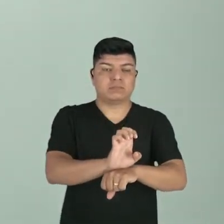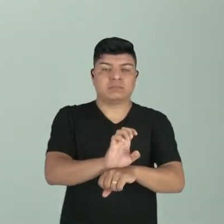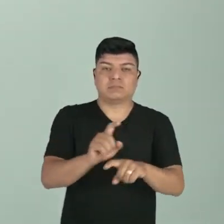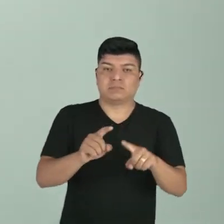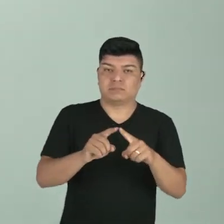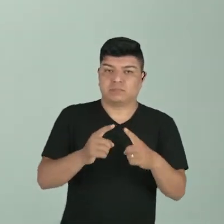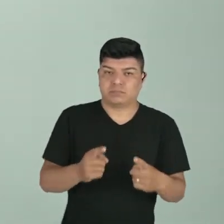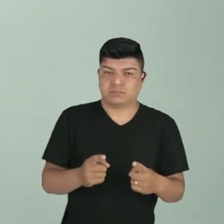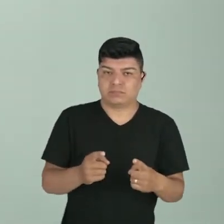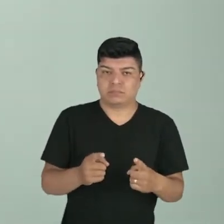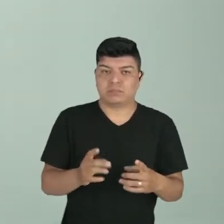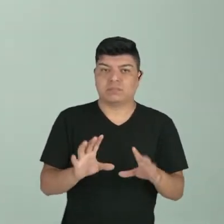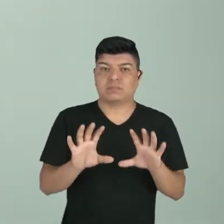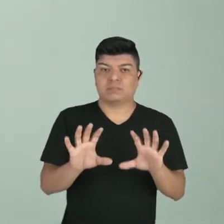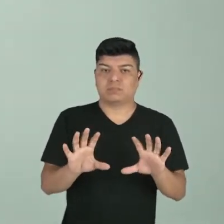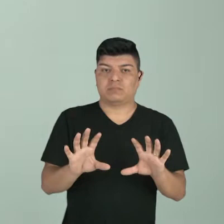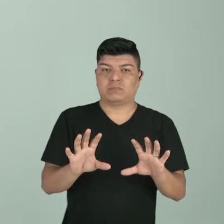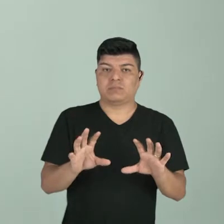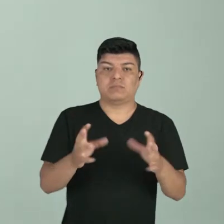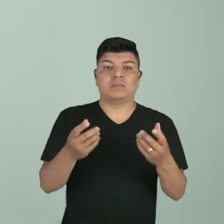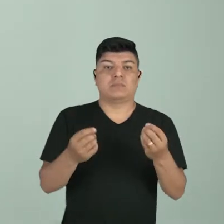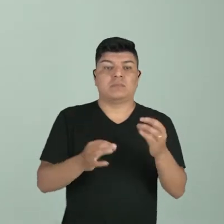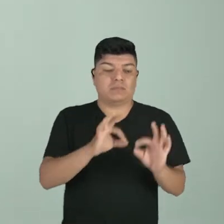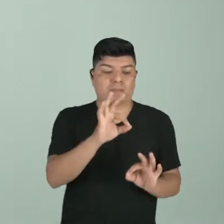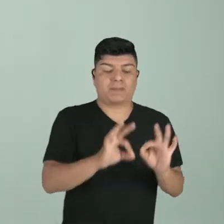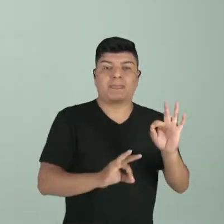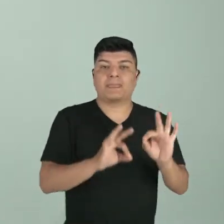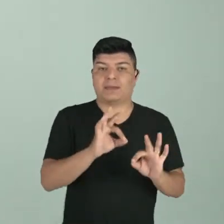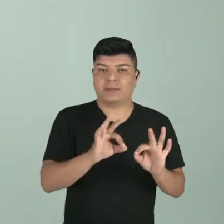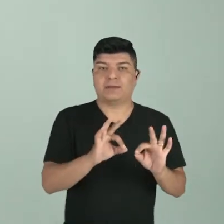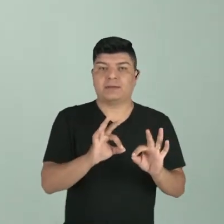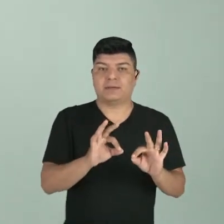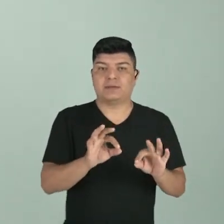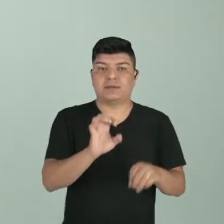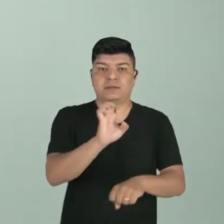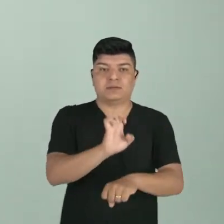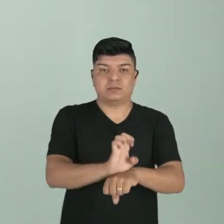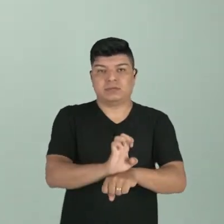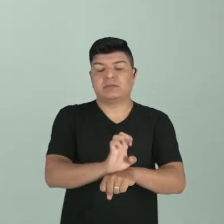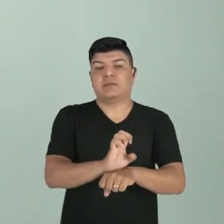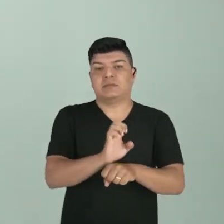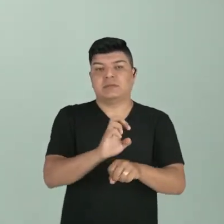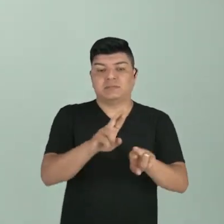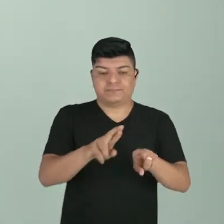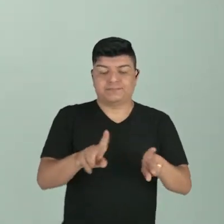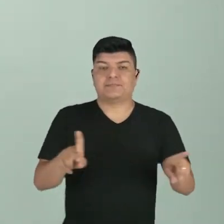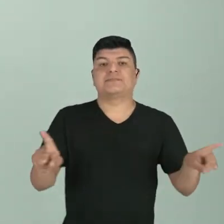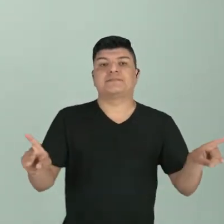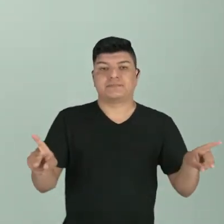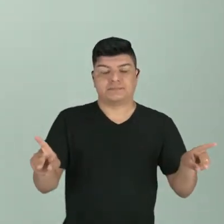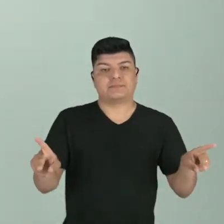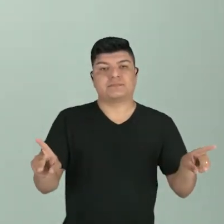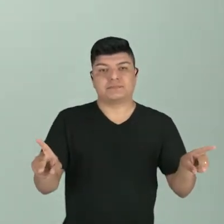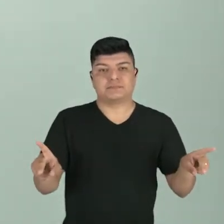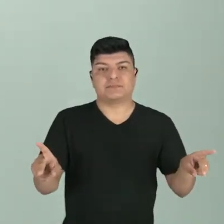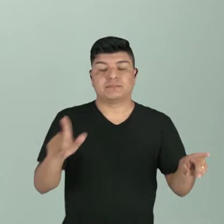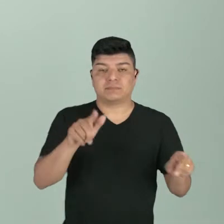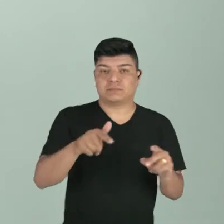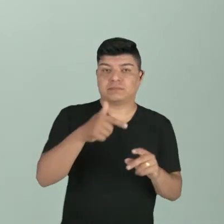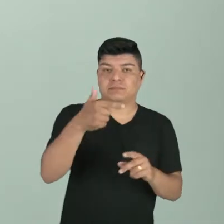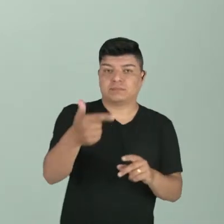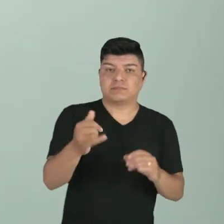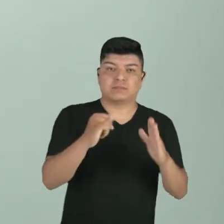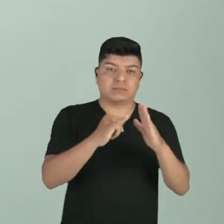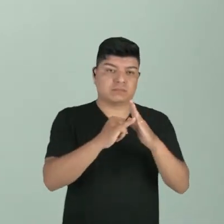claro que, no que diz respeito à sua organização, o Estado ele se diferencia e muito das